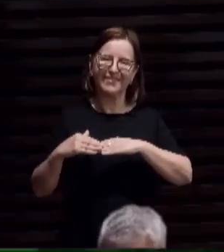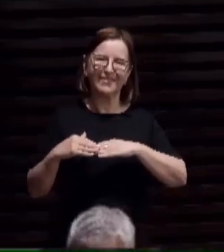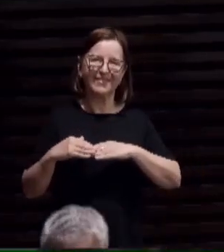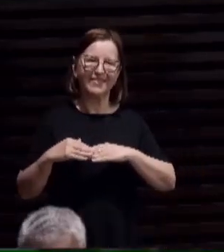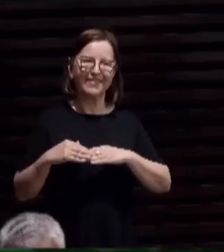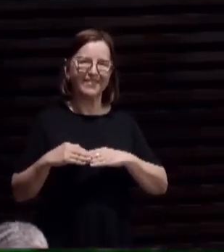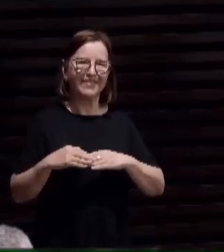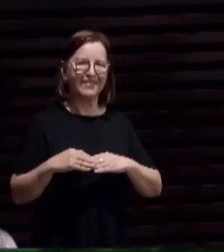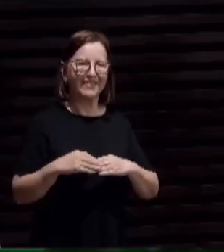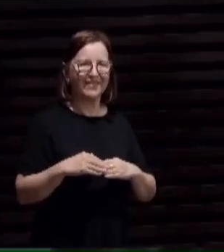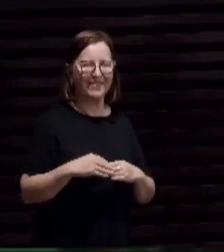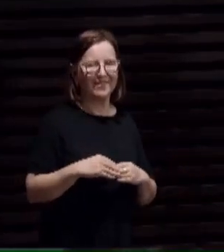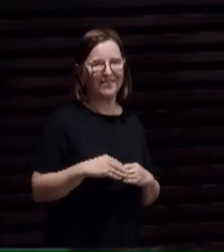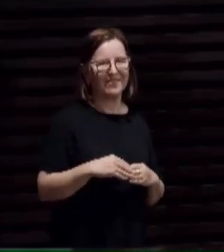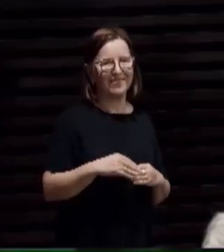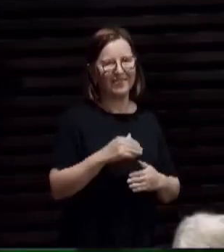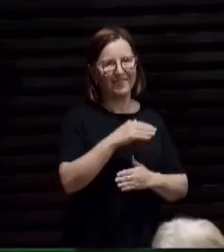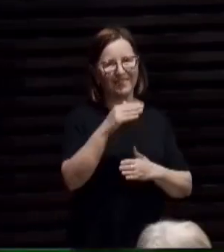consolação em